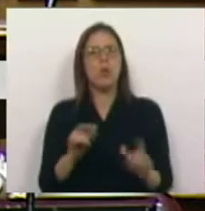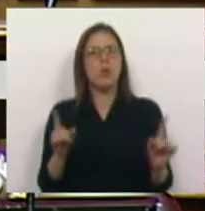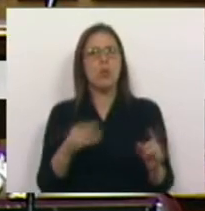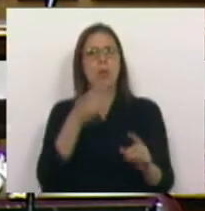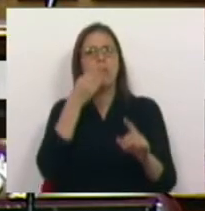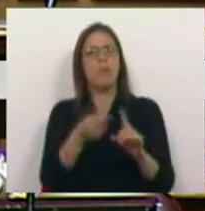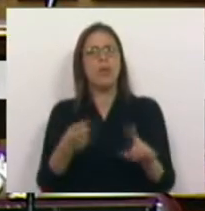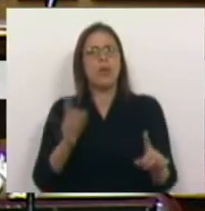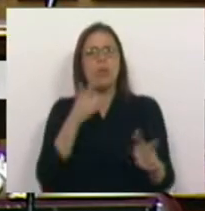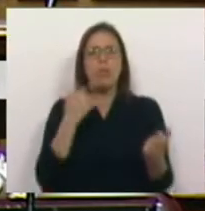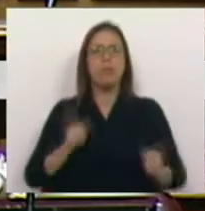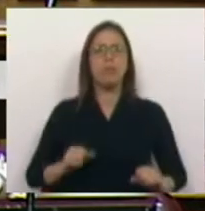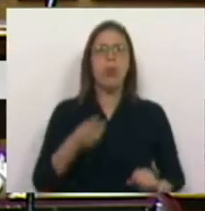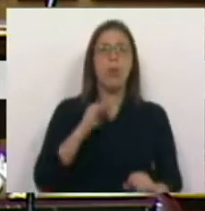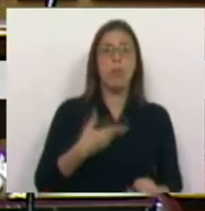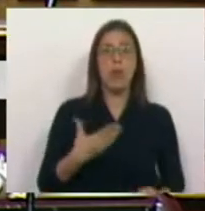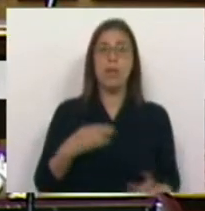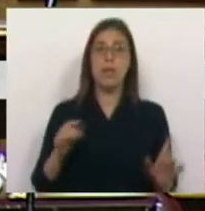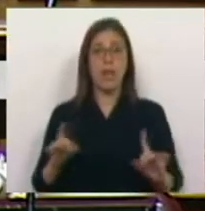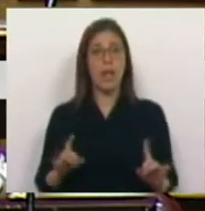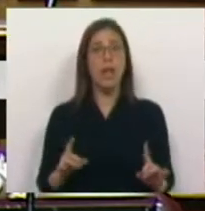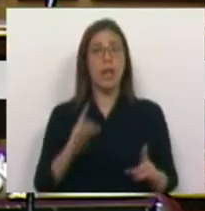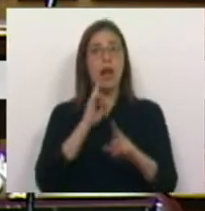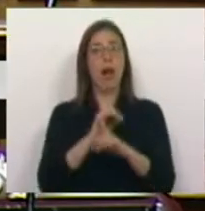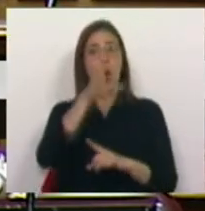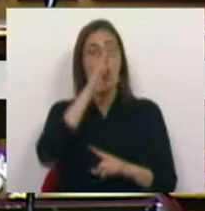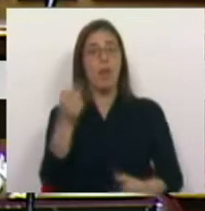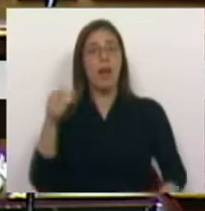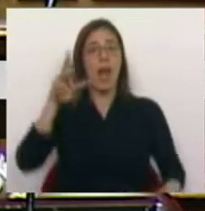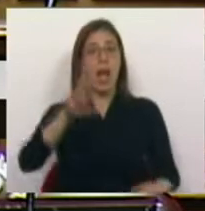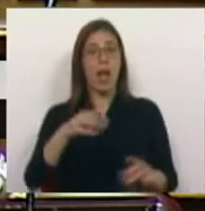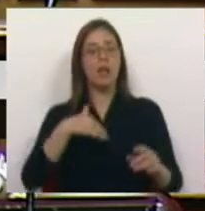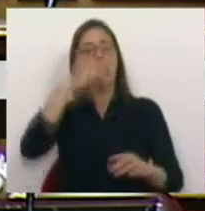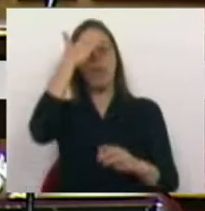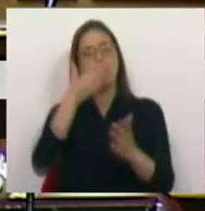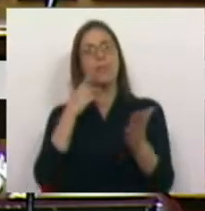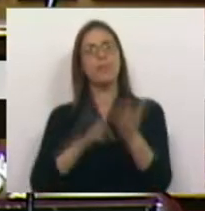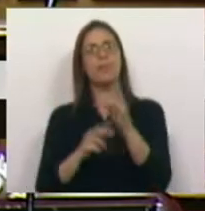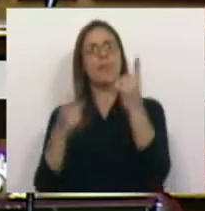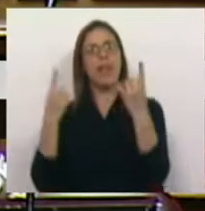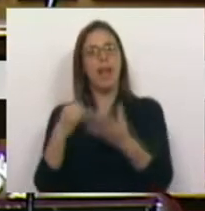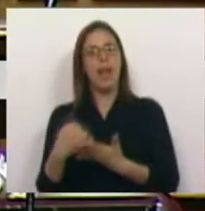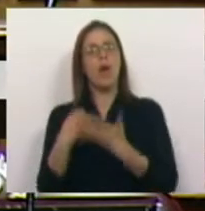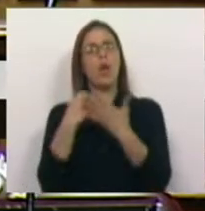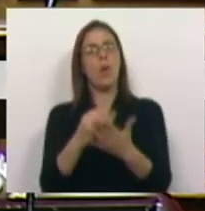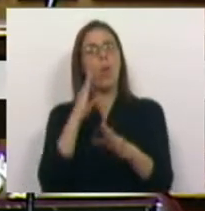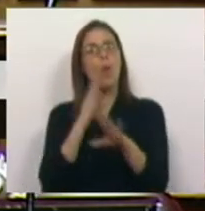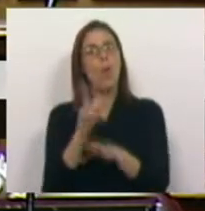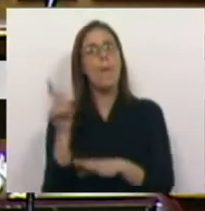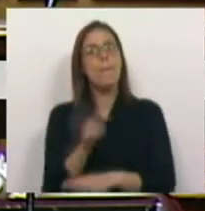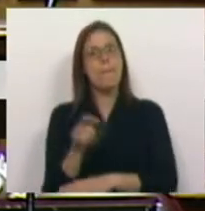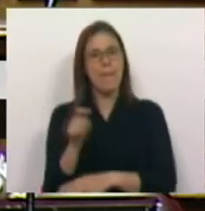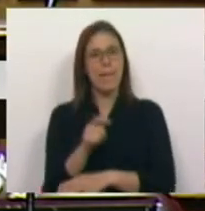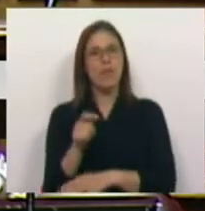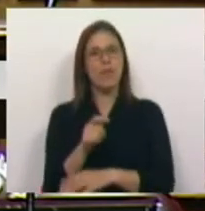inteiramente injustos em relação ao PSD e ao CDS e em relação ao governo anterior. É que eu acho que, de facto, eles têm contribuído nos últimos